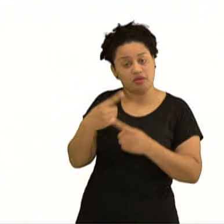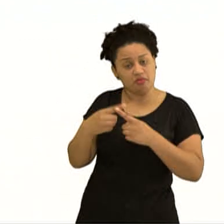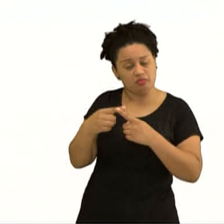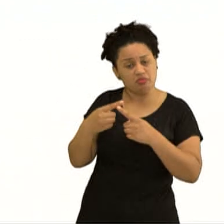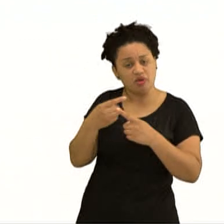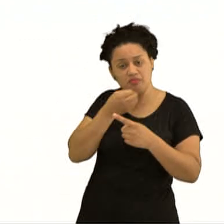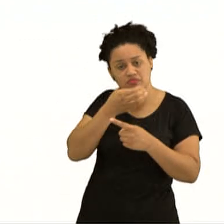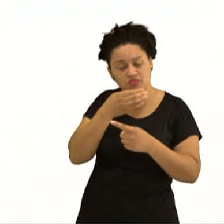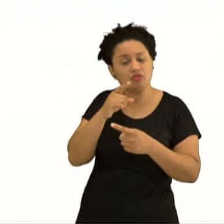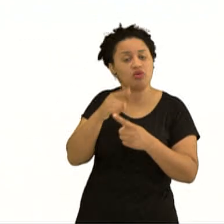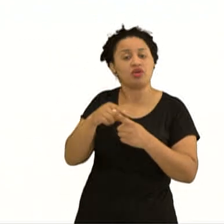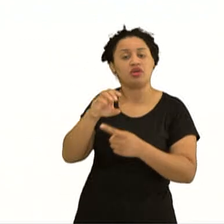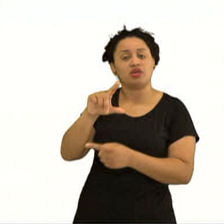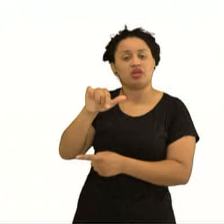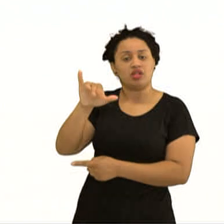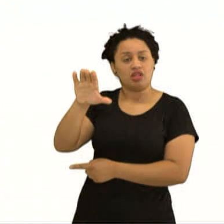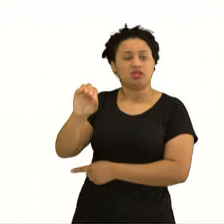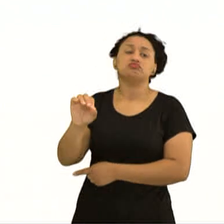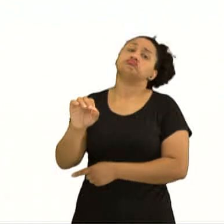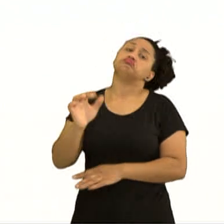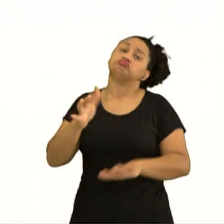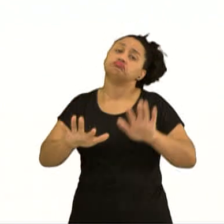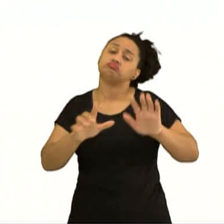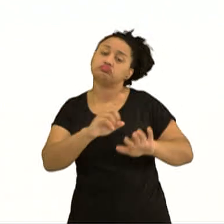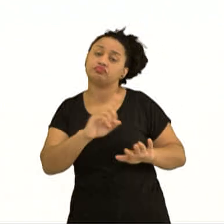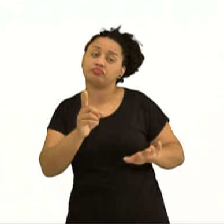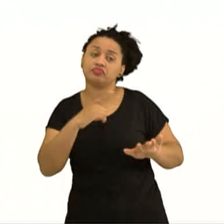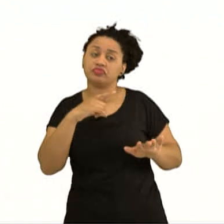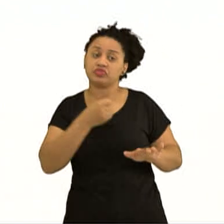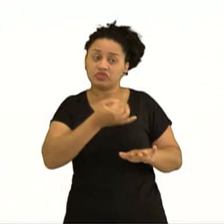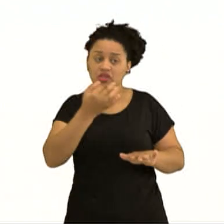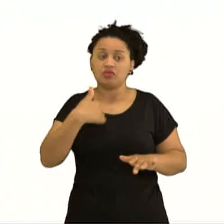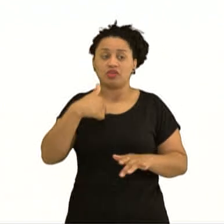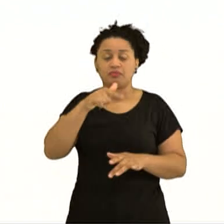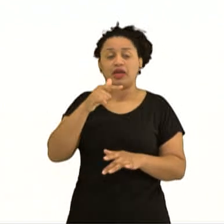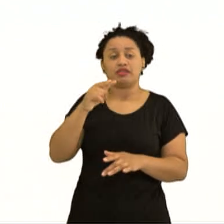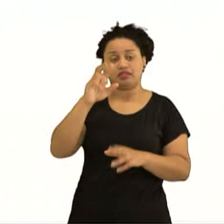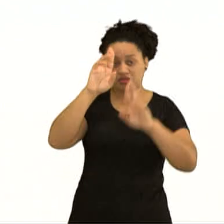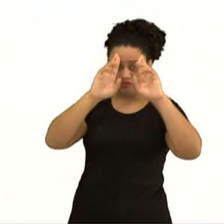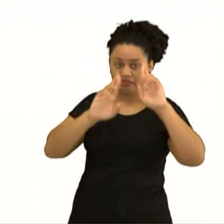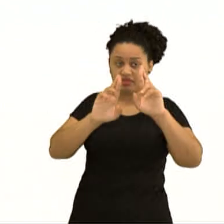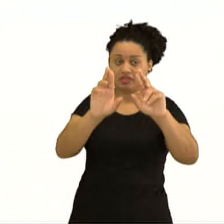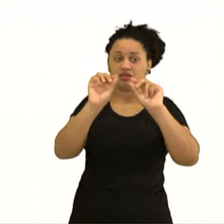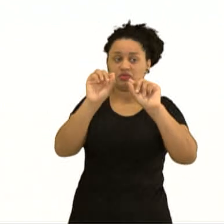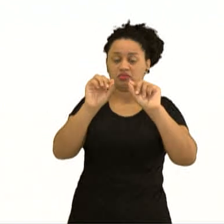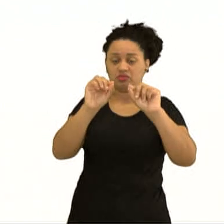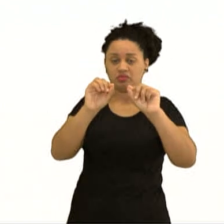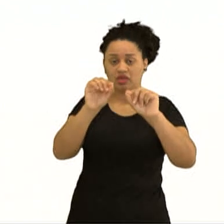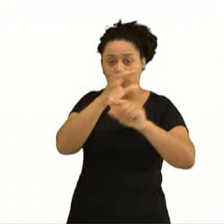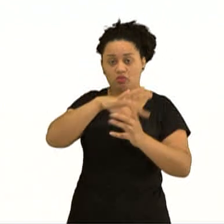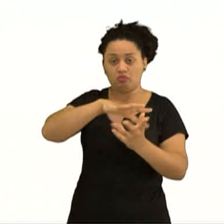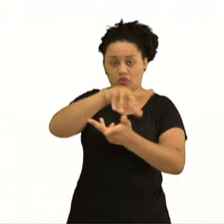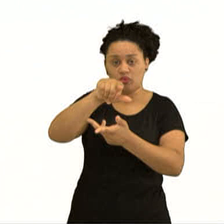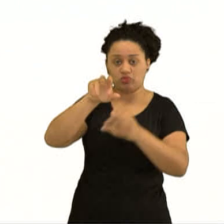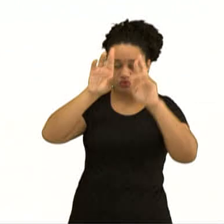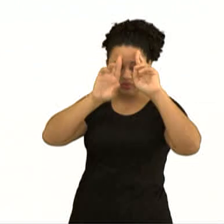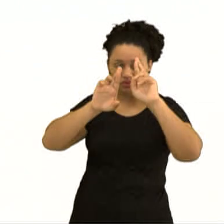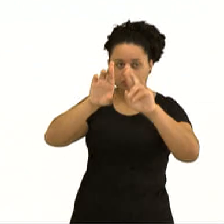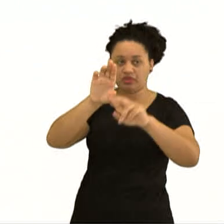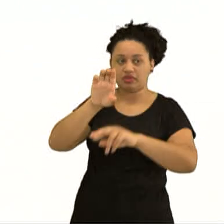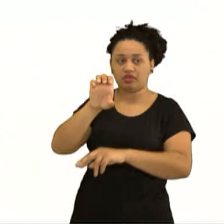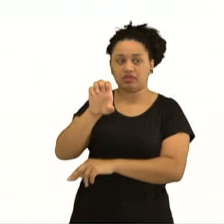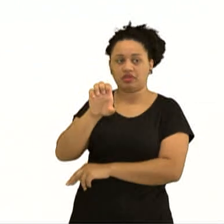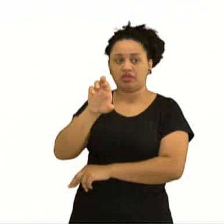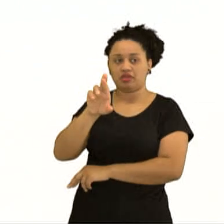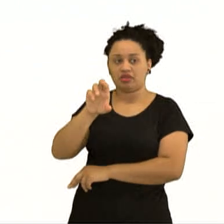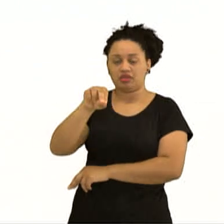dos historiadores da arte mais respeitados internacionalmente, Sir Ernest Gombrich, só para citar um